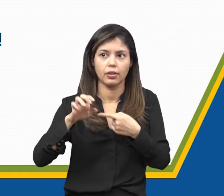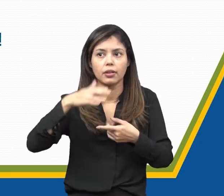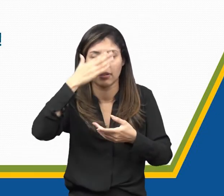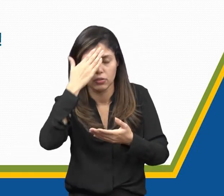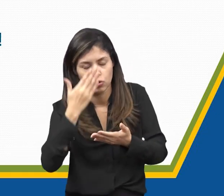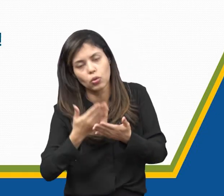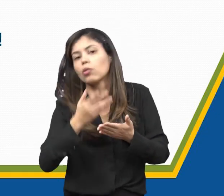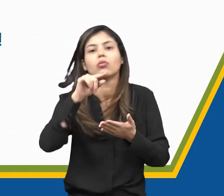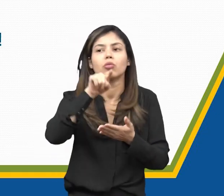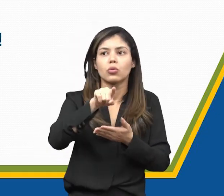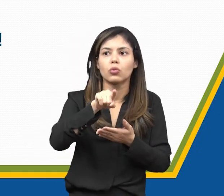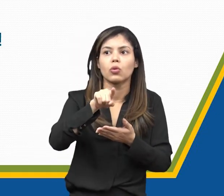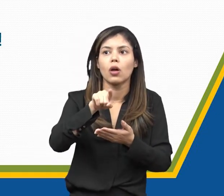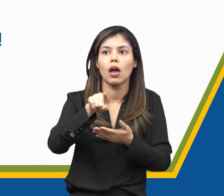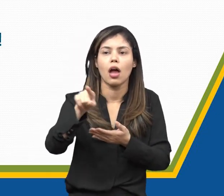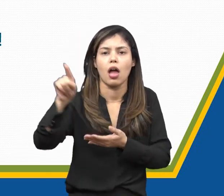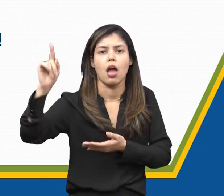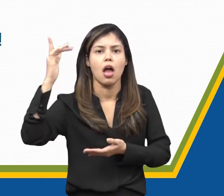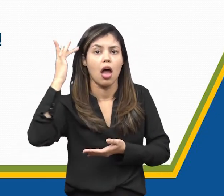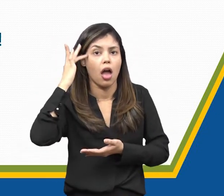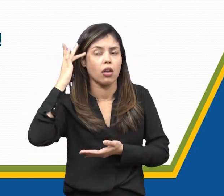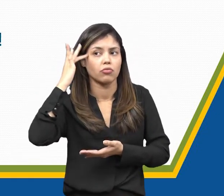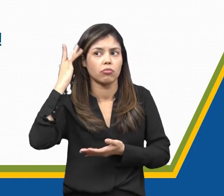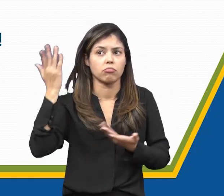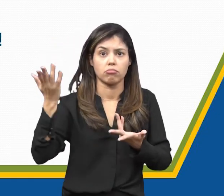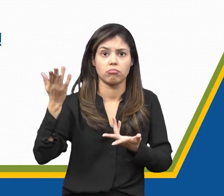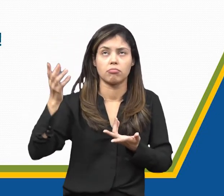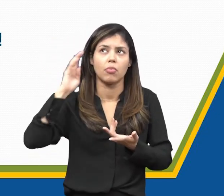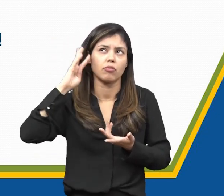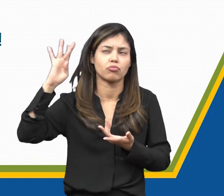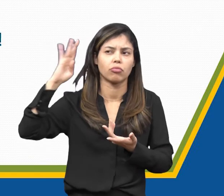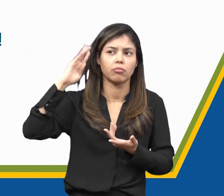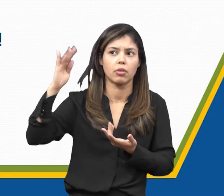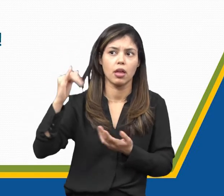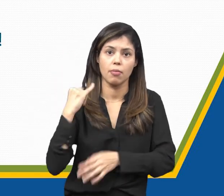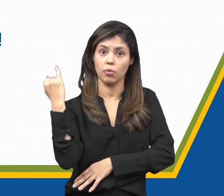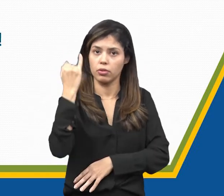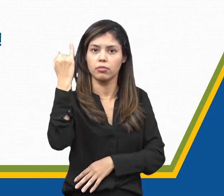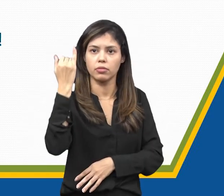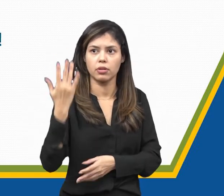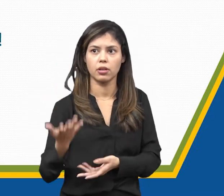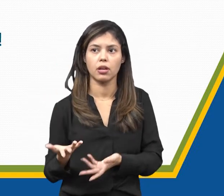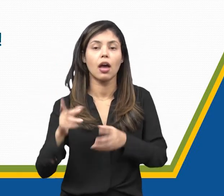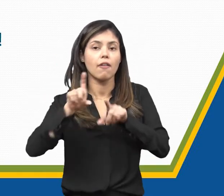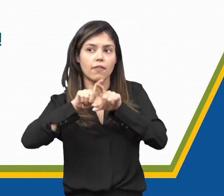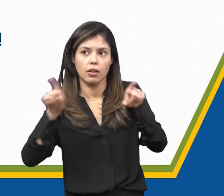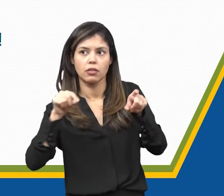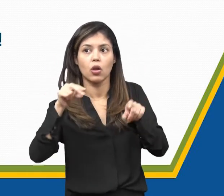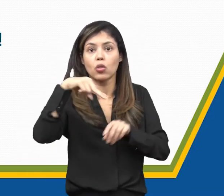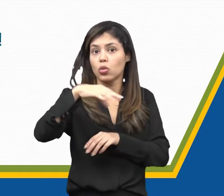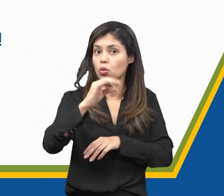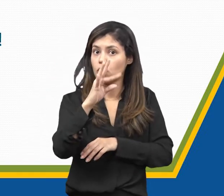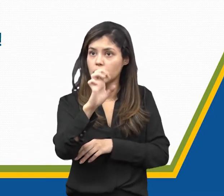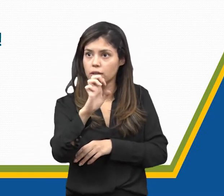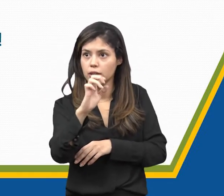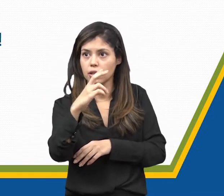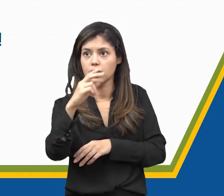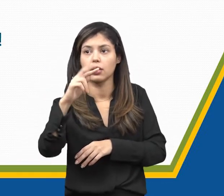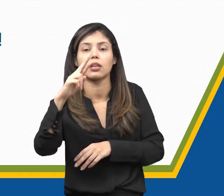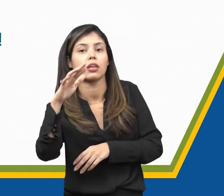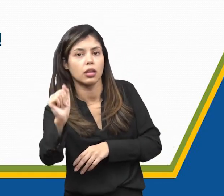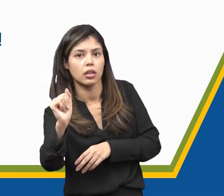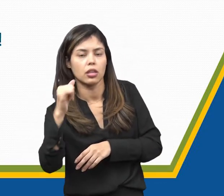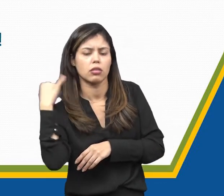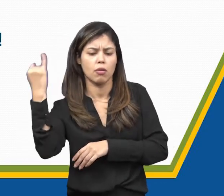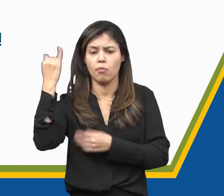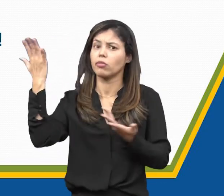Creer-se tu, se achar, se imaginar, tão importante. A frase fica, no te creas